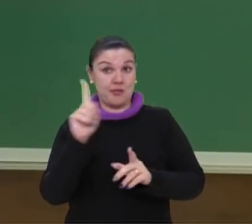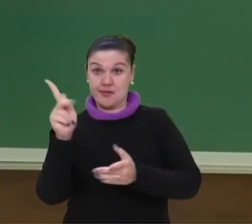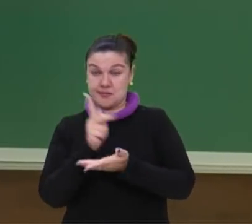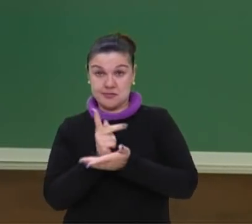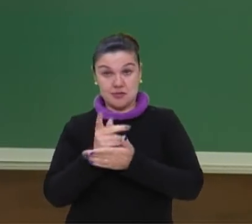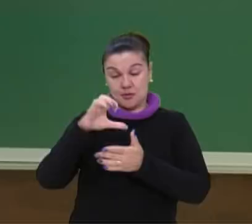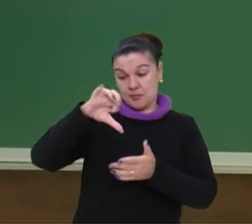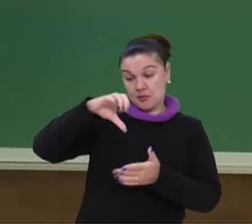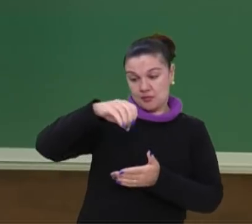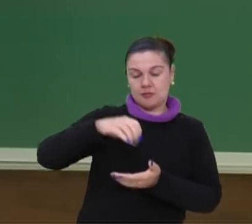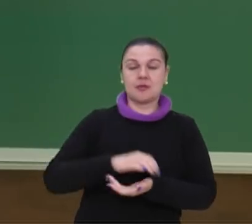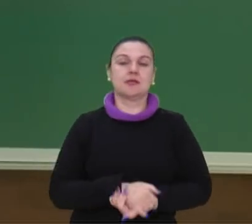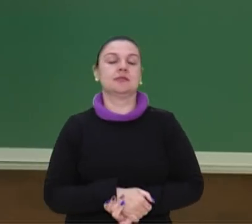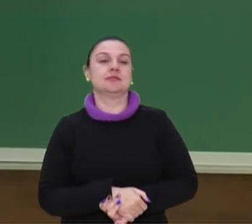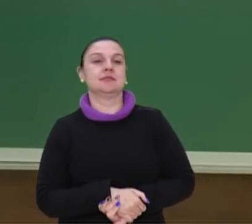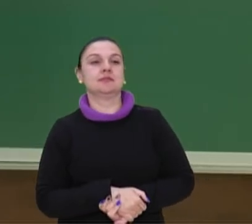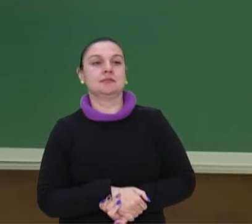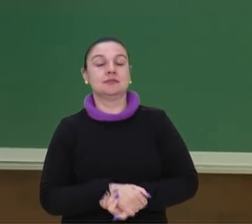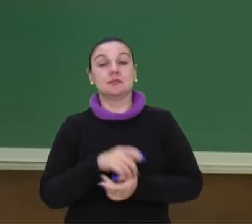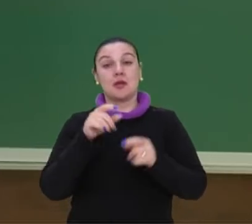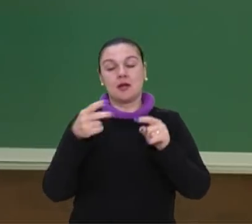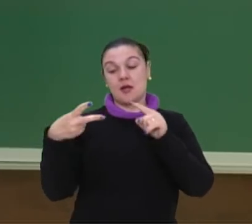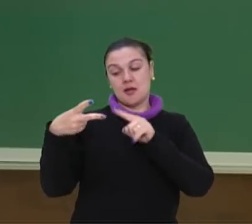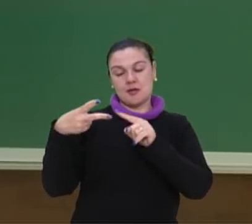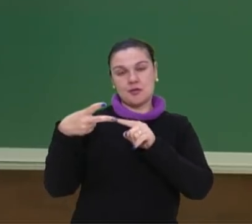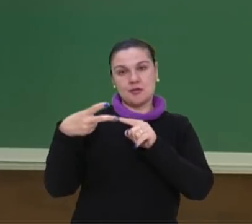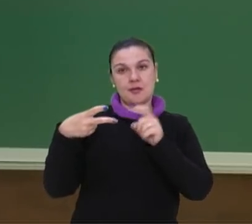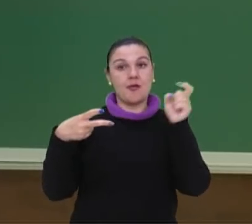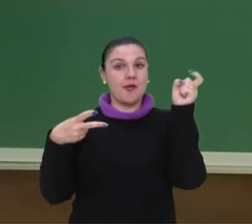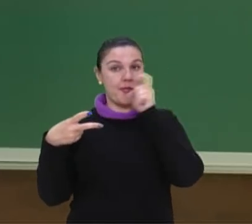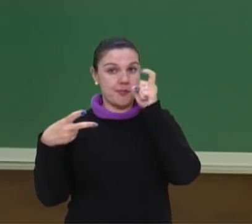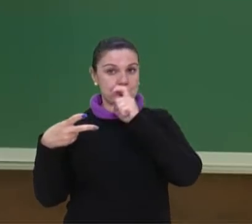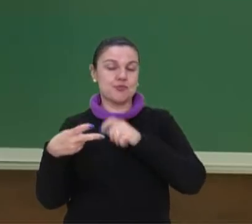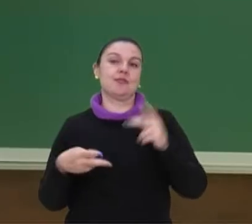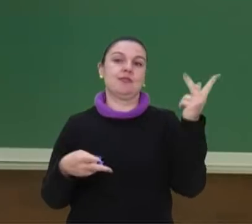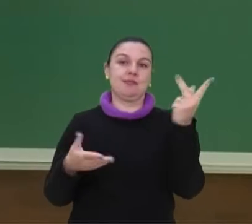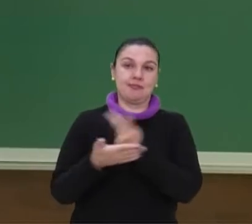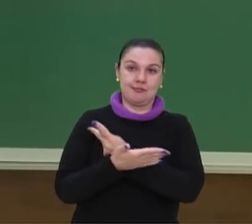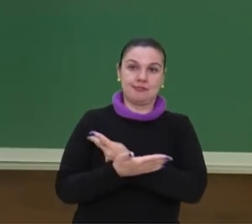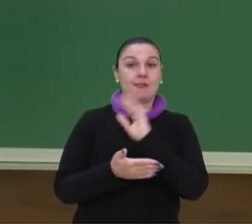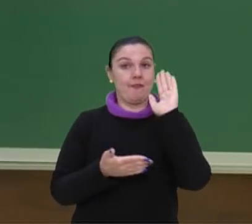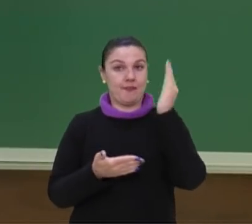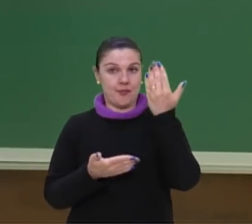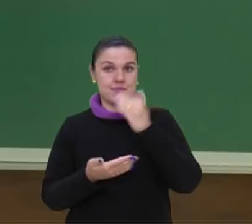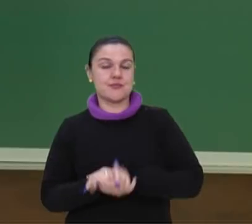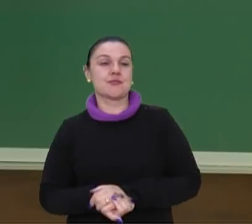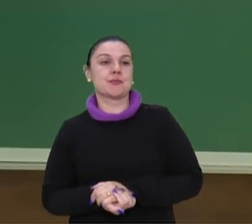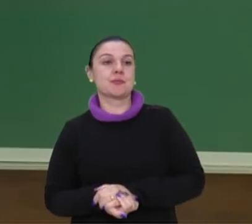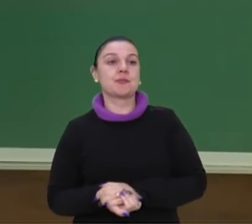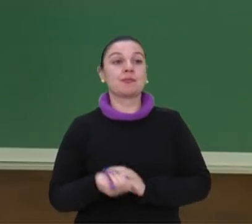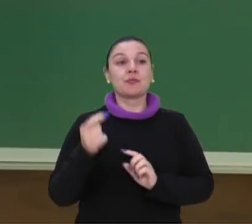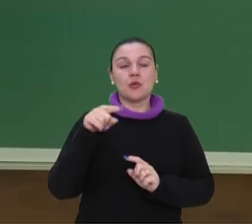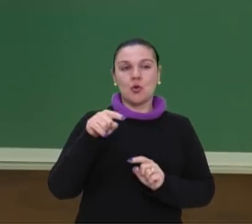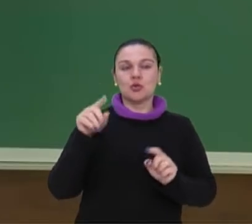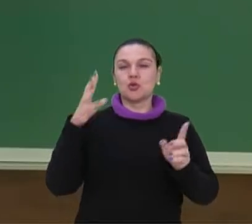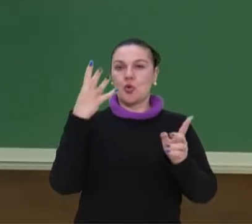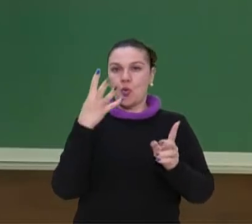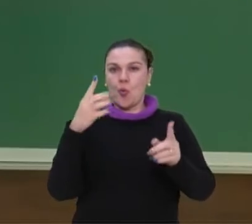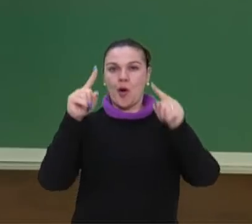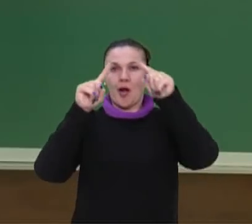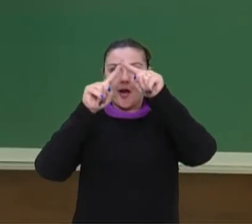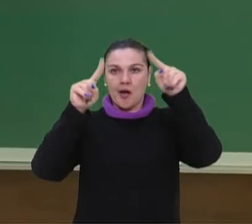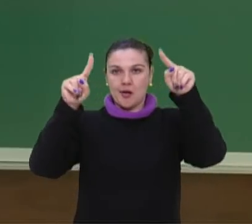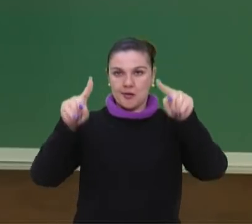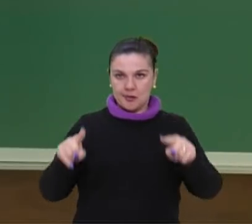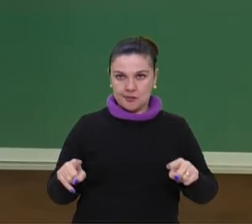de 90 graus, tá bom? Então, a sentença 2 ali é falsa. E o último são 4 lados e 4 vértices